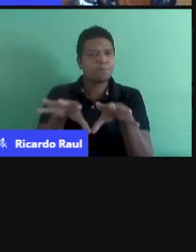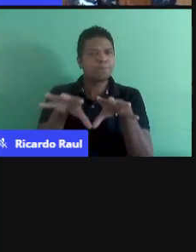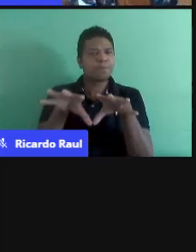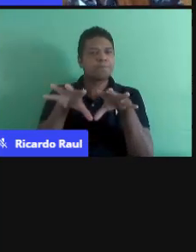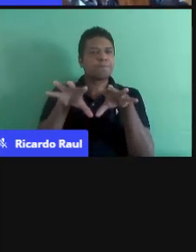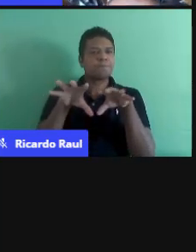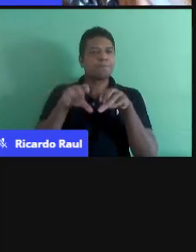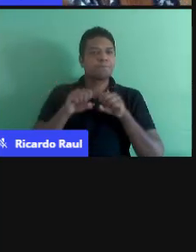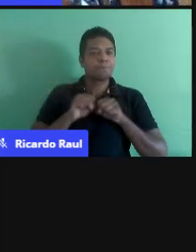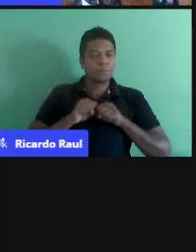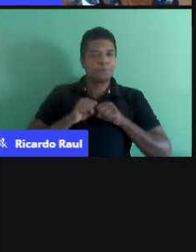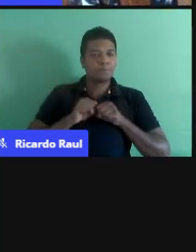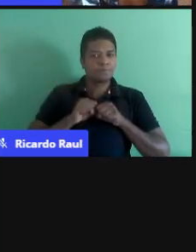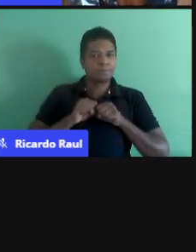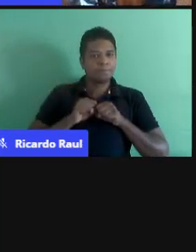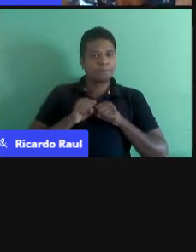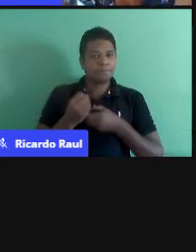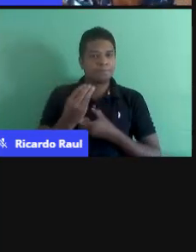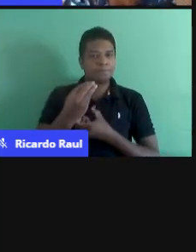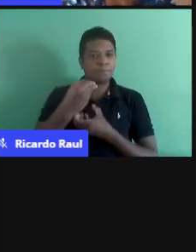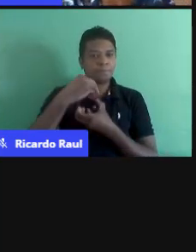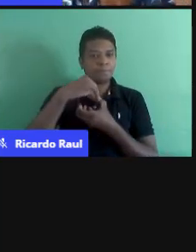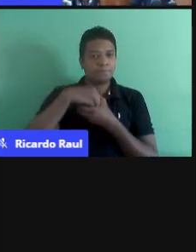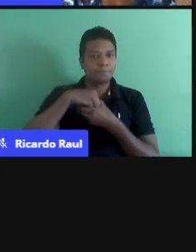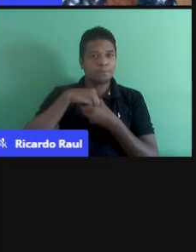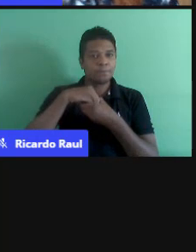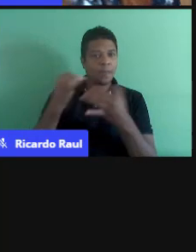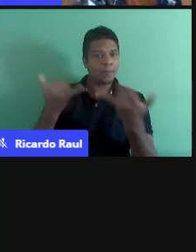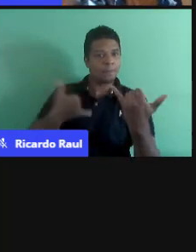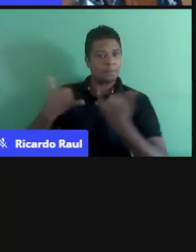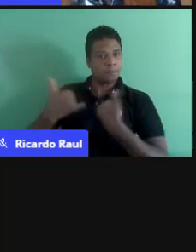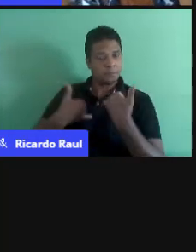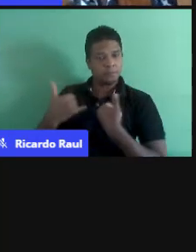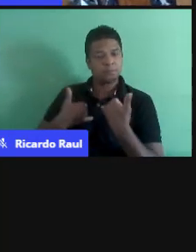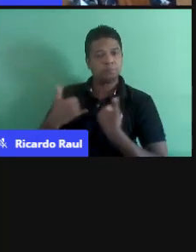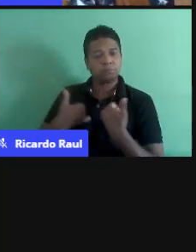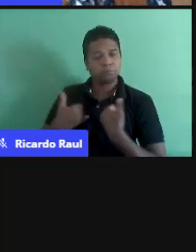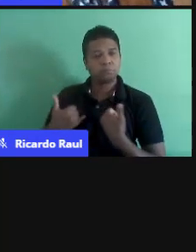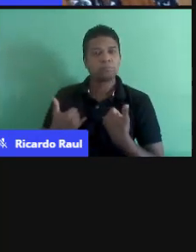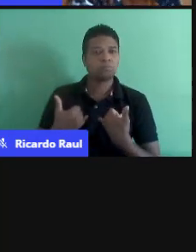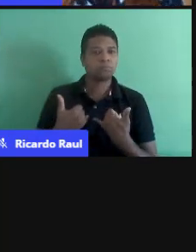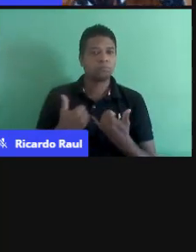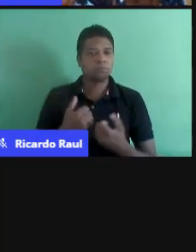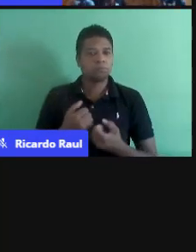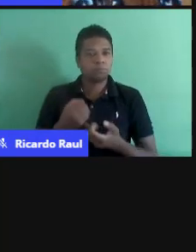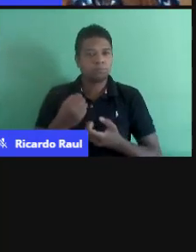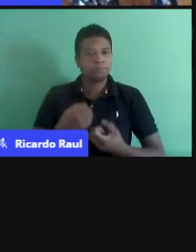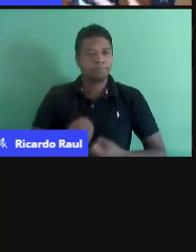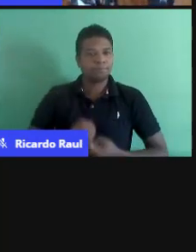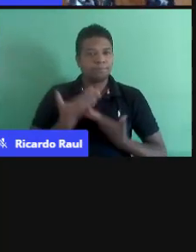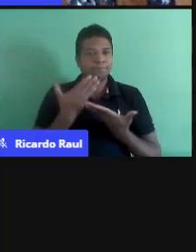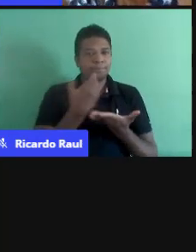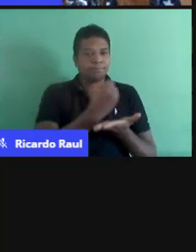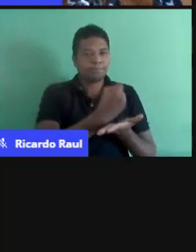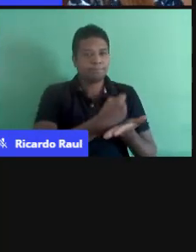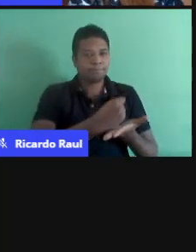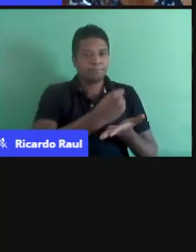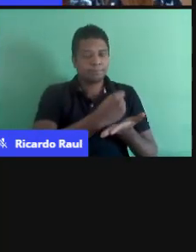bagagem, internalizando essas informações e vai expressando através dos seus desenhos. E a